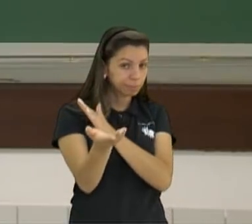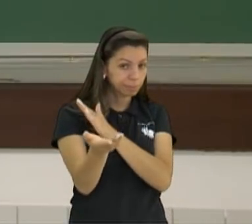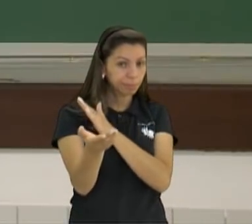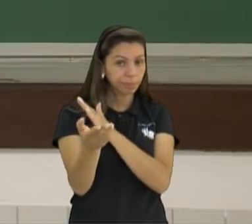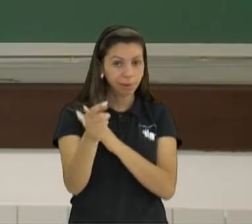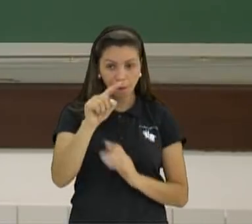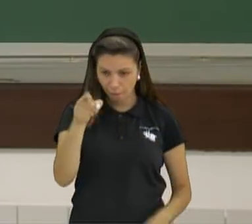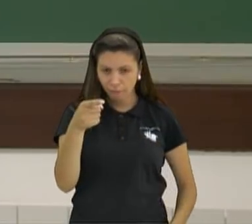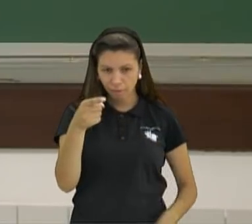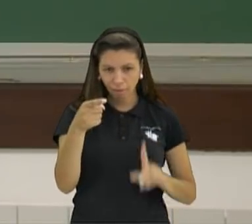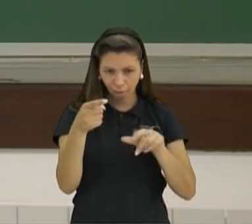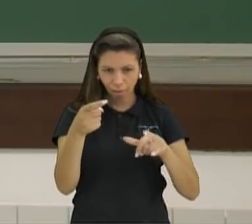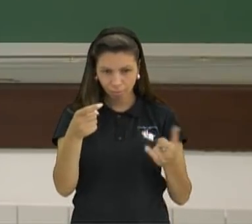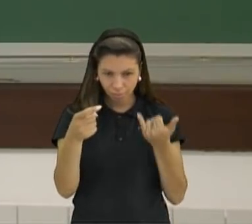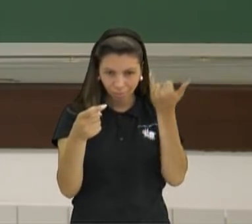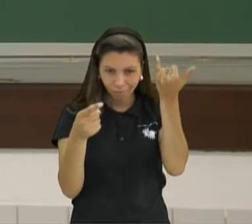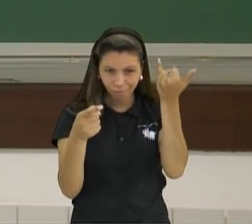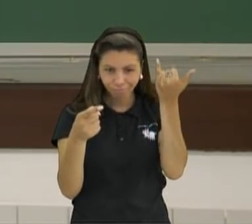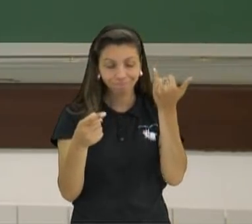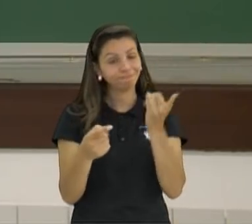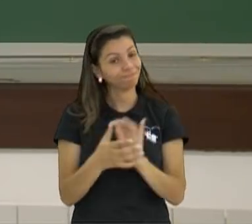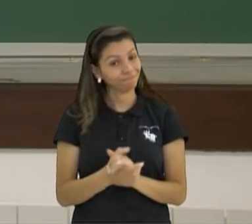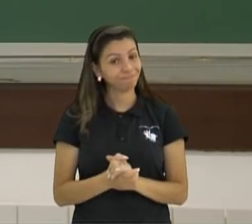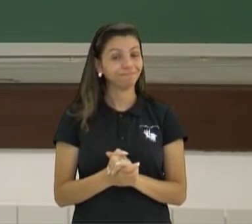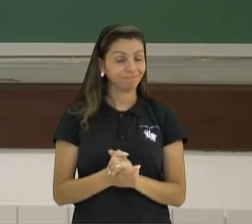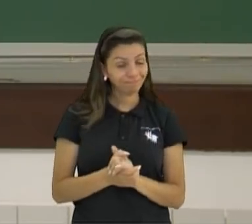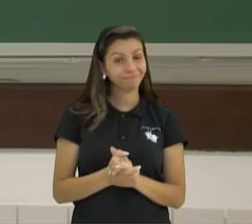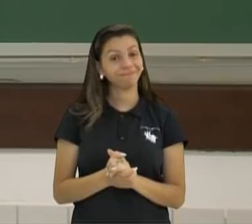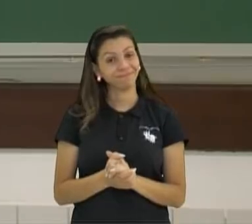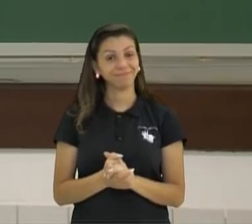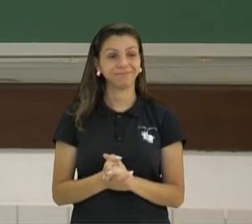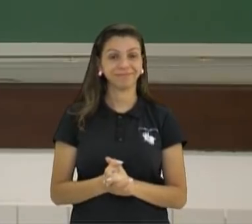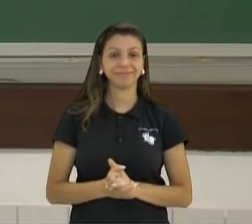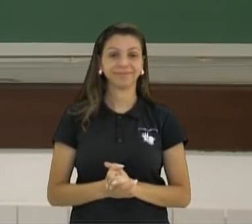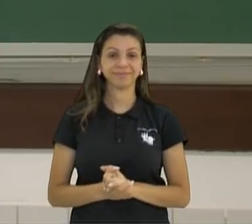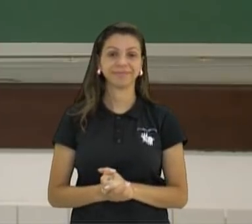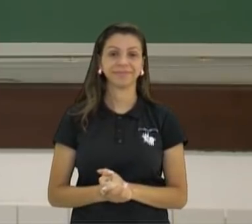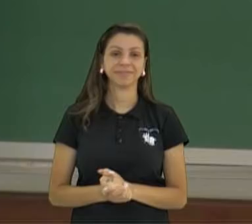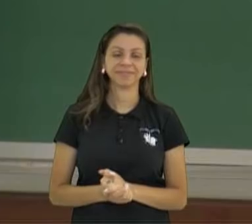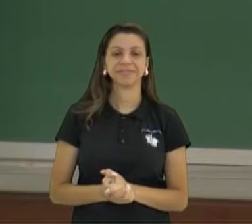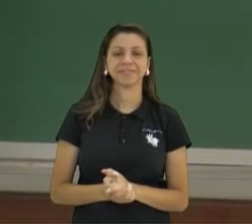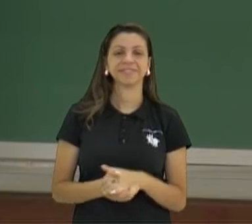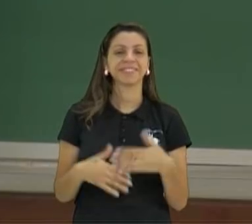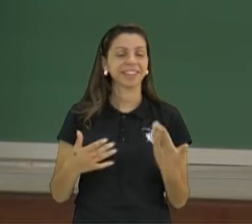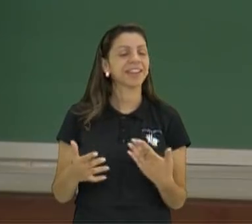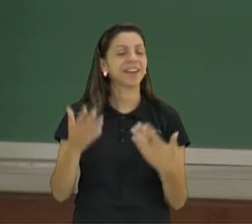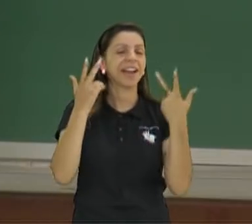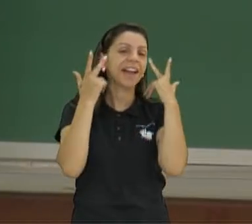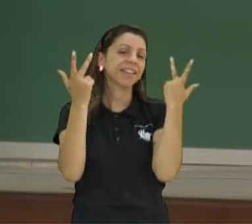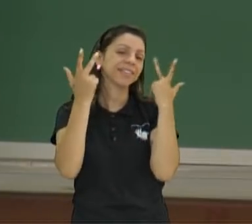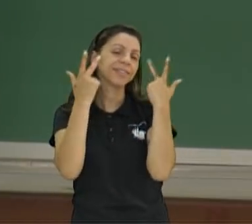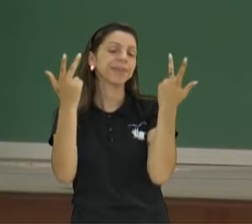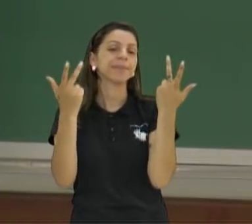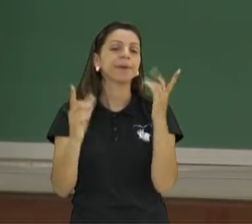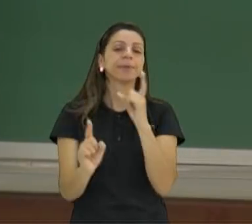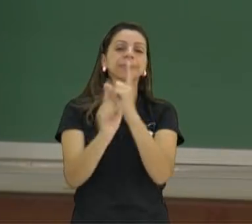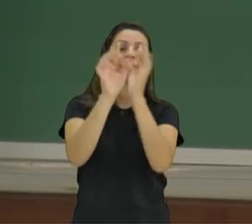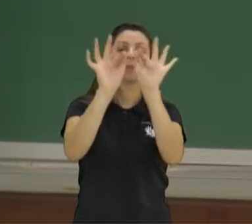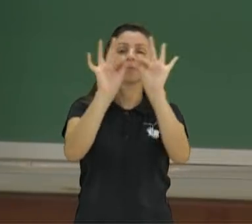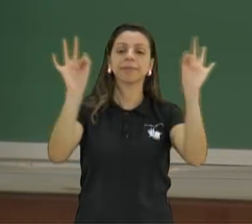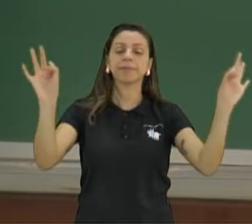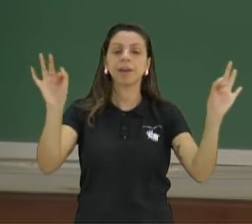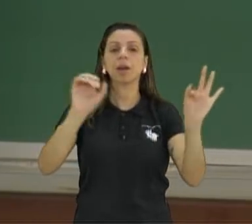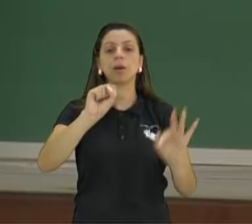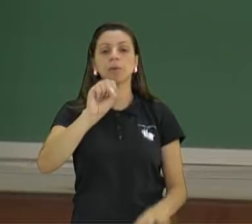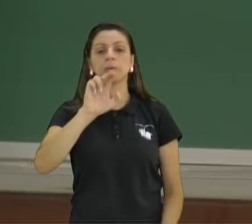A vírgula é importante? Boa, né? É comum encontrarmos frases em que o